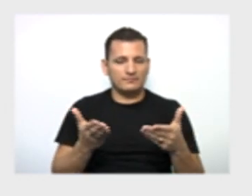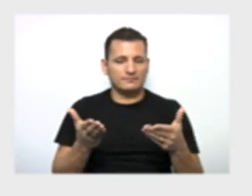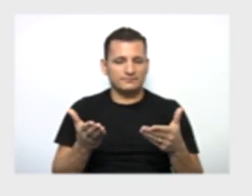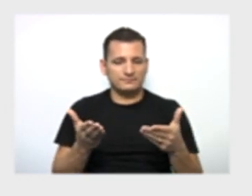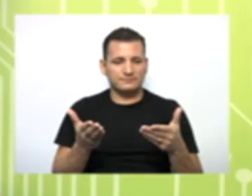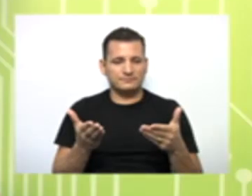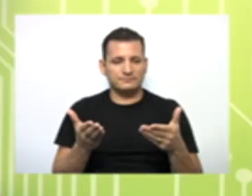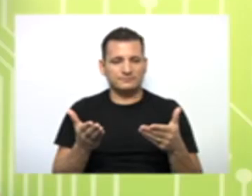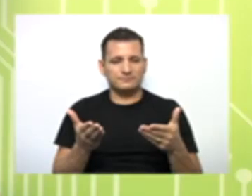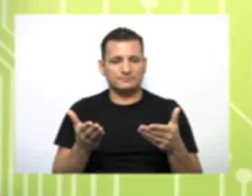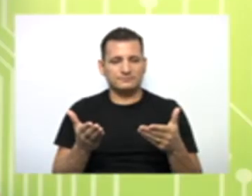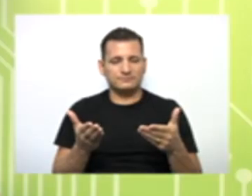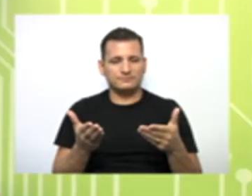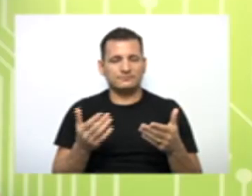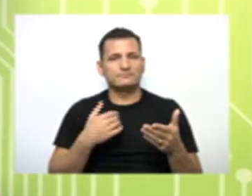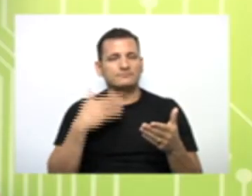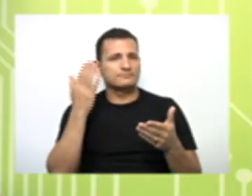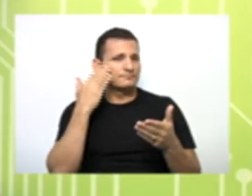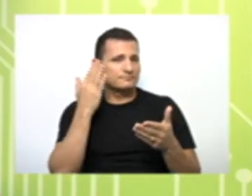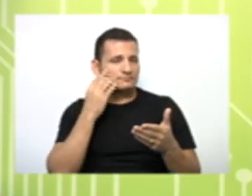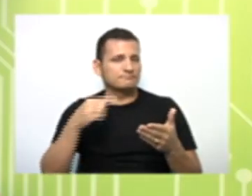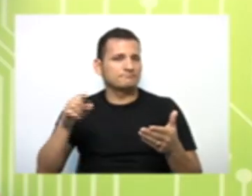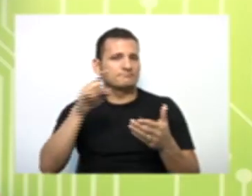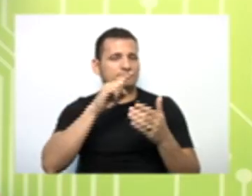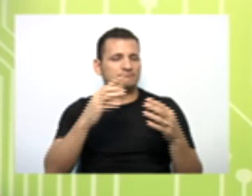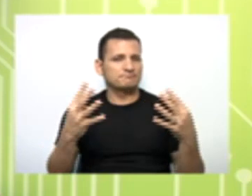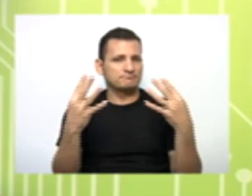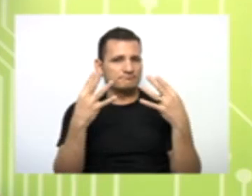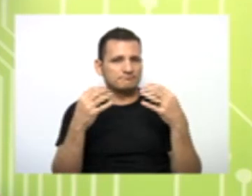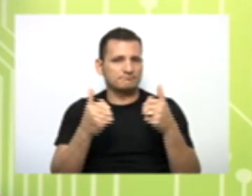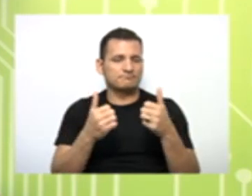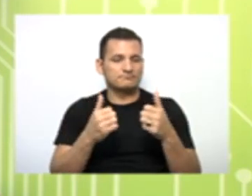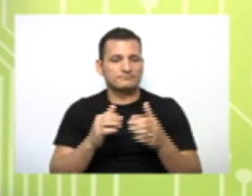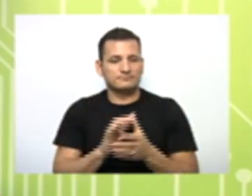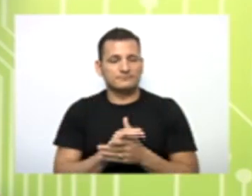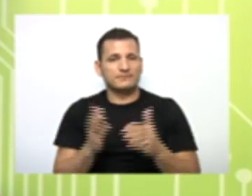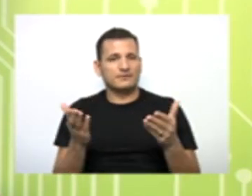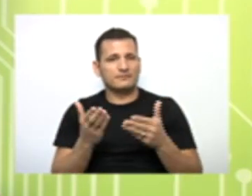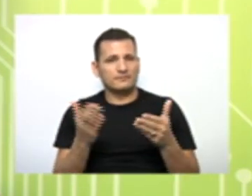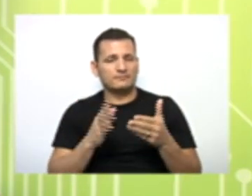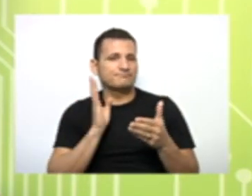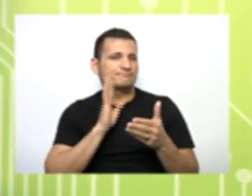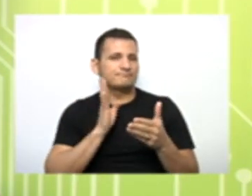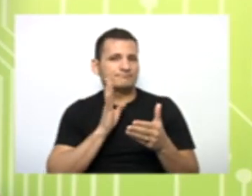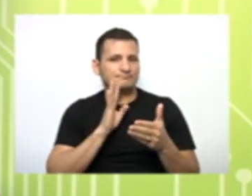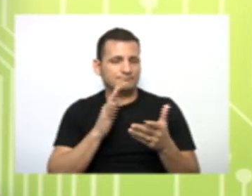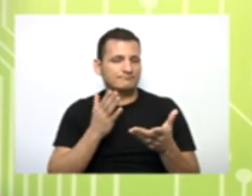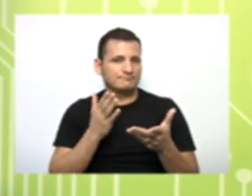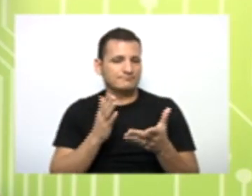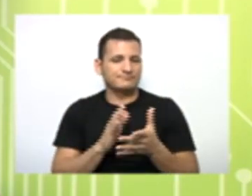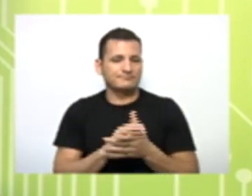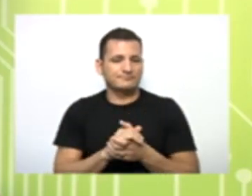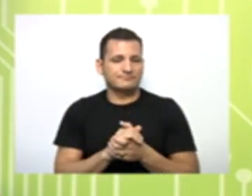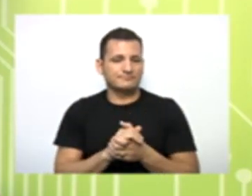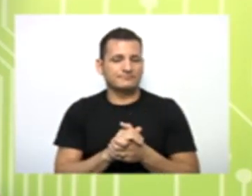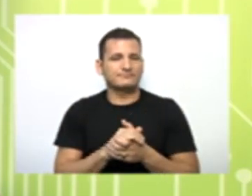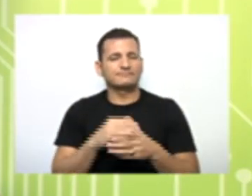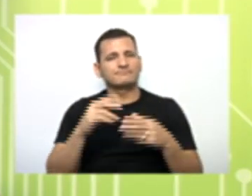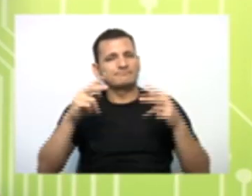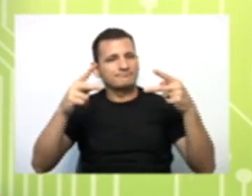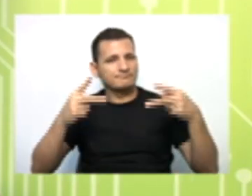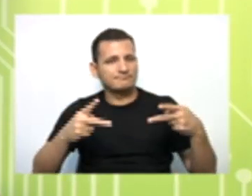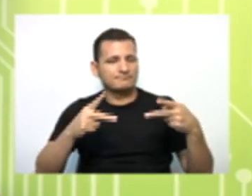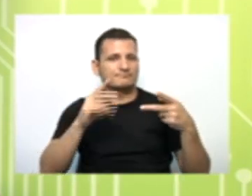agora. Eu sei que todo mundo prestou atenção, que agora vai ficar mais legal a aula com esses nossos